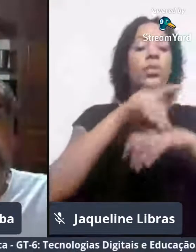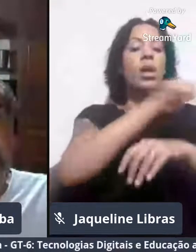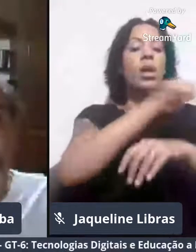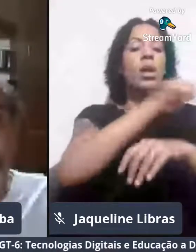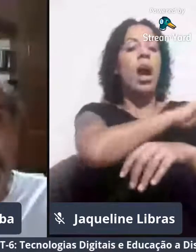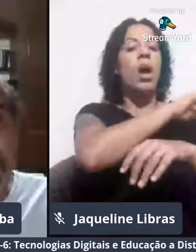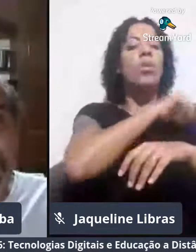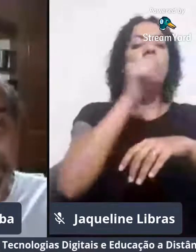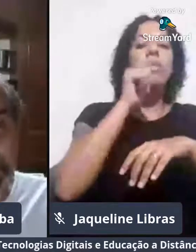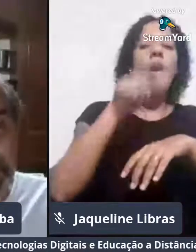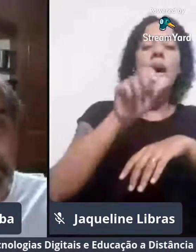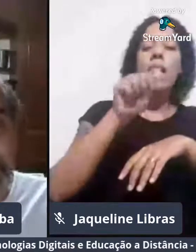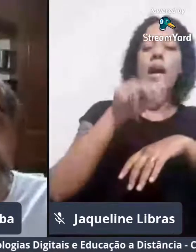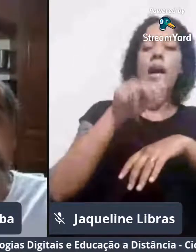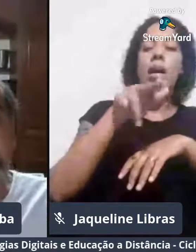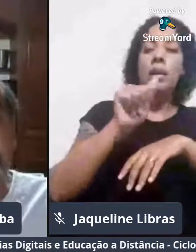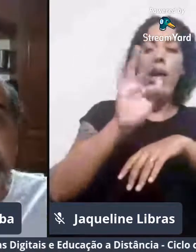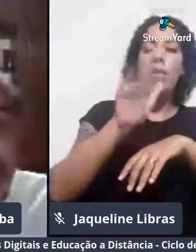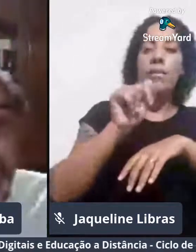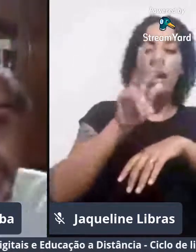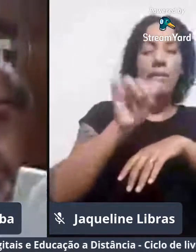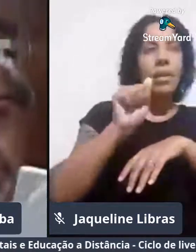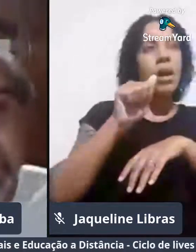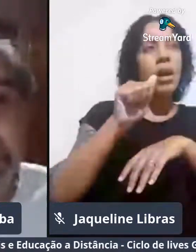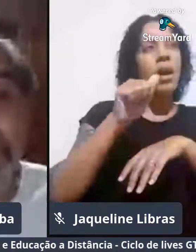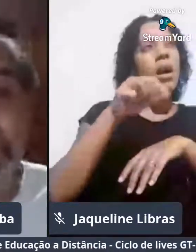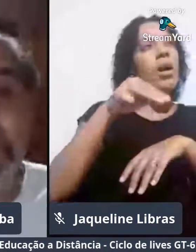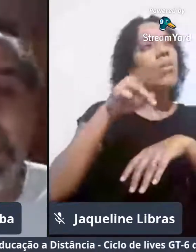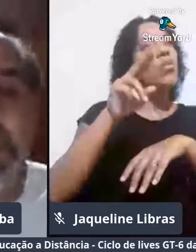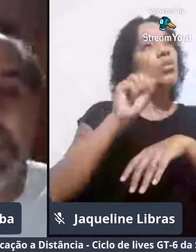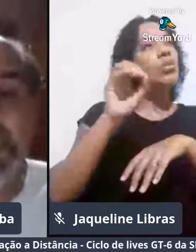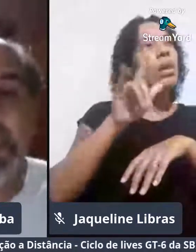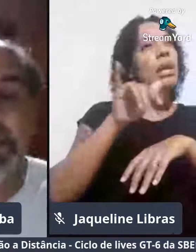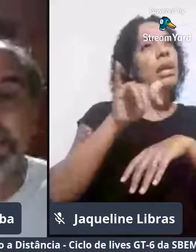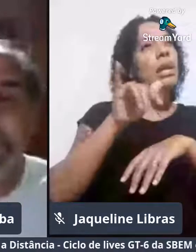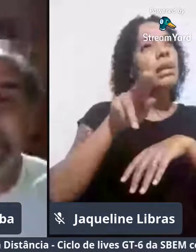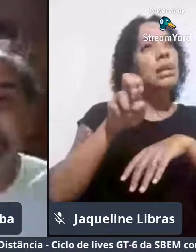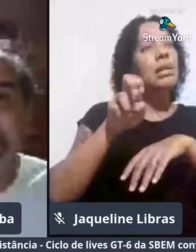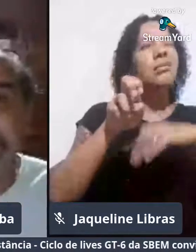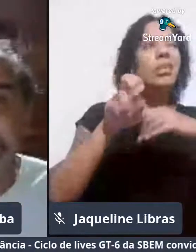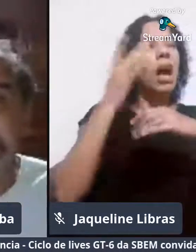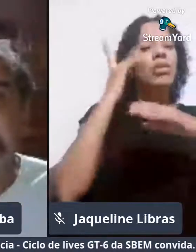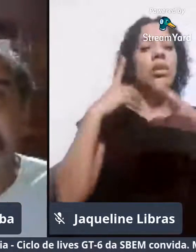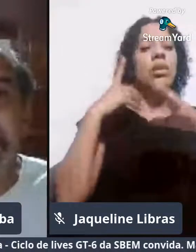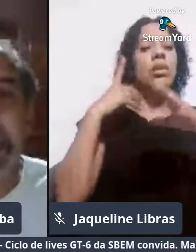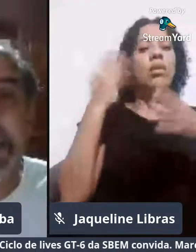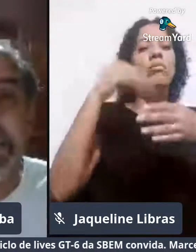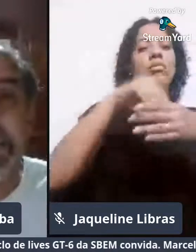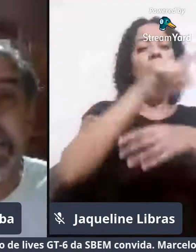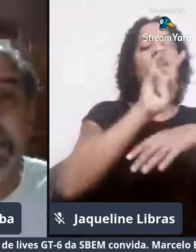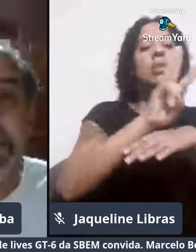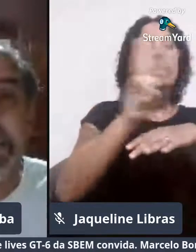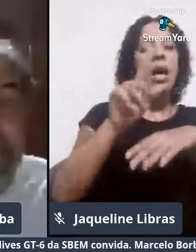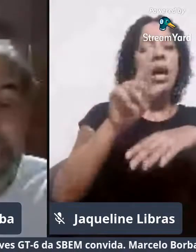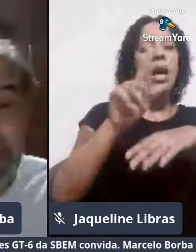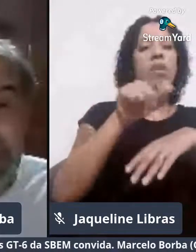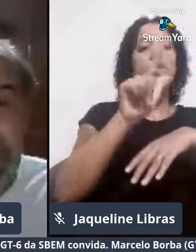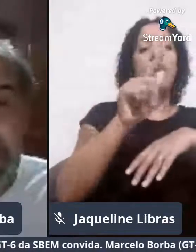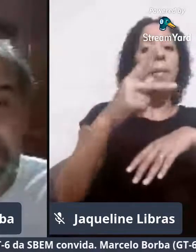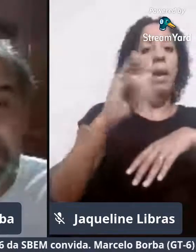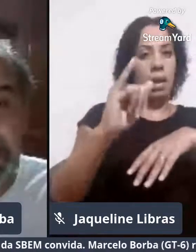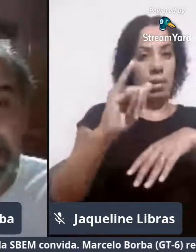aluna era Ana Flávia Mussolini, se não me engano, deve ter no site do GPIM, a Miriam Penteado estava no GPIM na